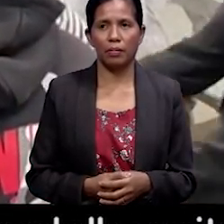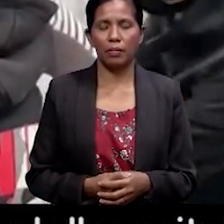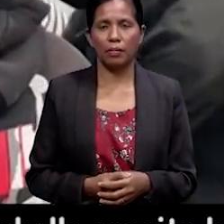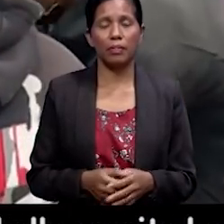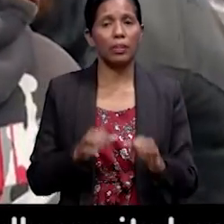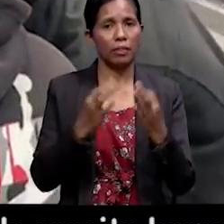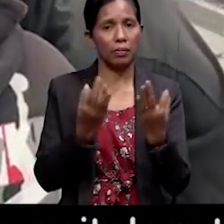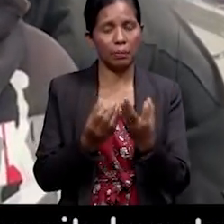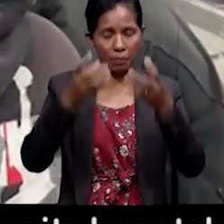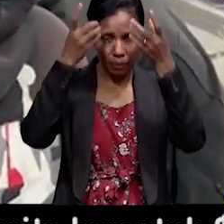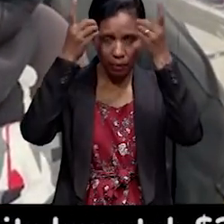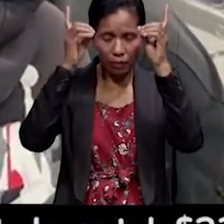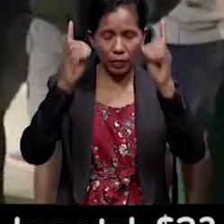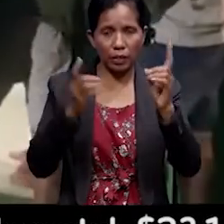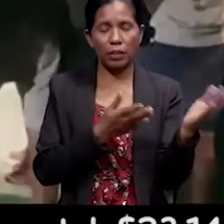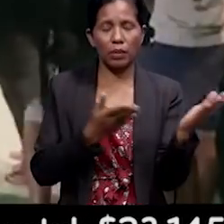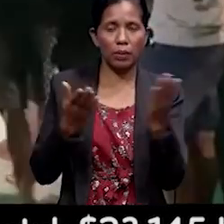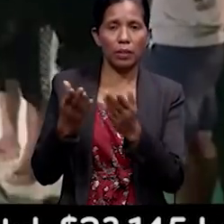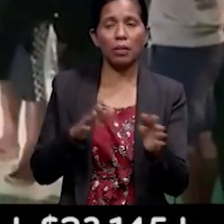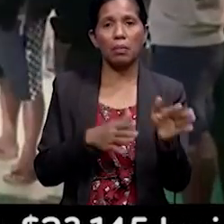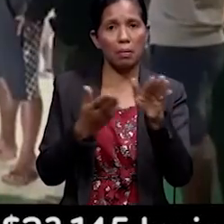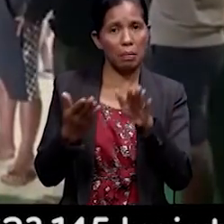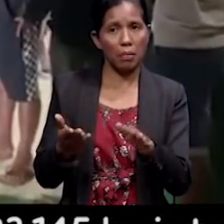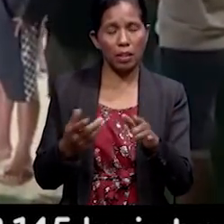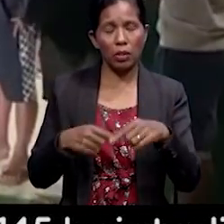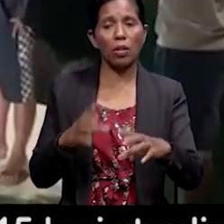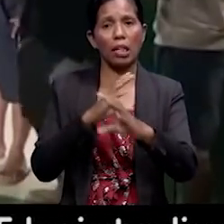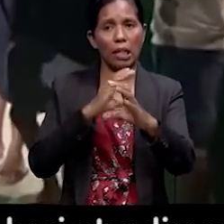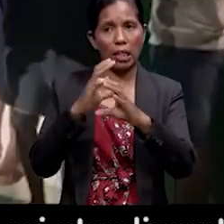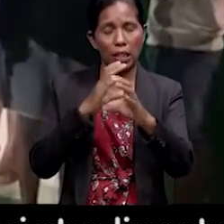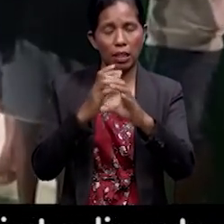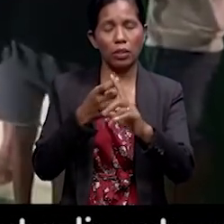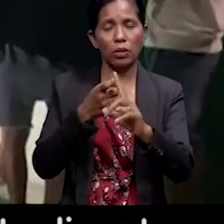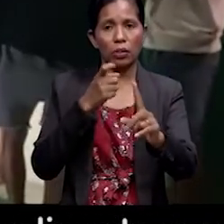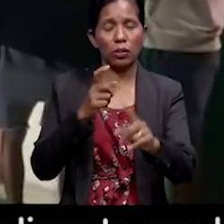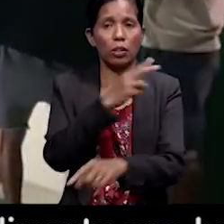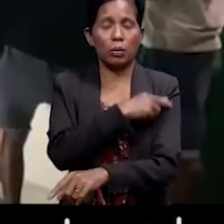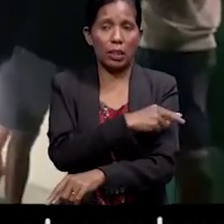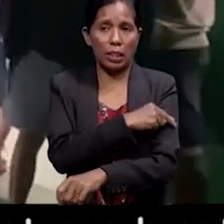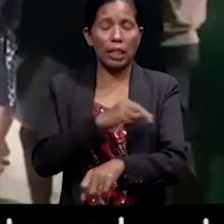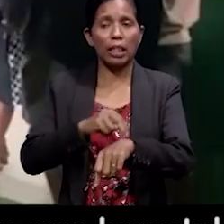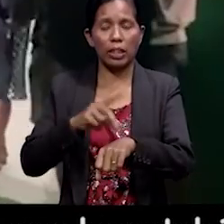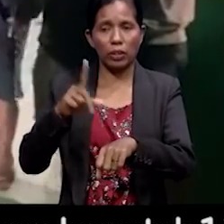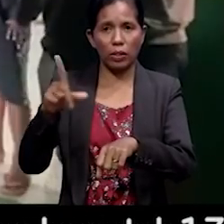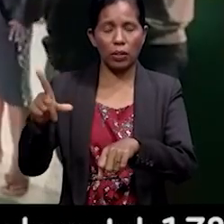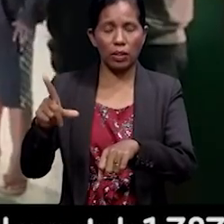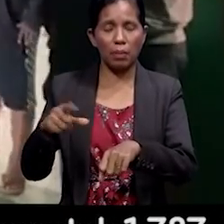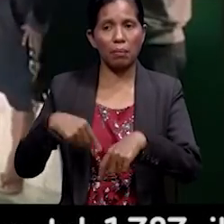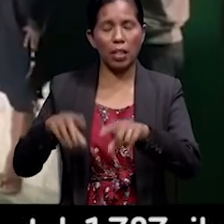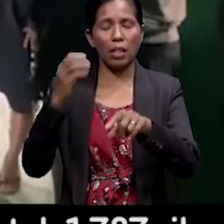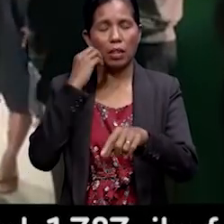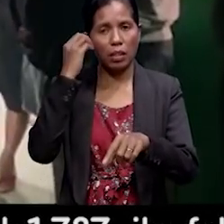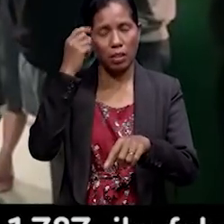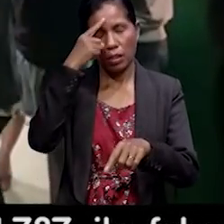Famiglia decide tula mati isin si mau sarmento ho careta privado ho si mortuario Hospital Nasional Guido Valadares Bauma